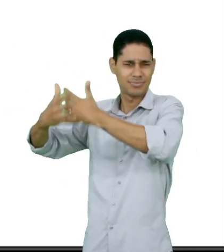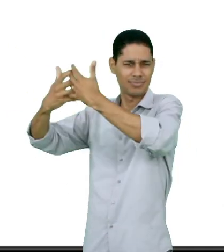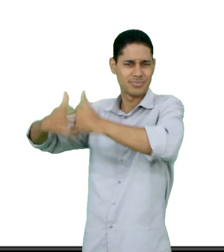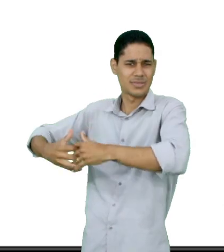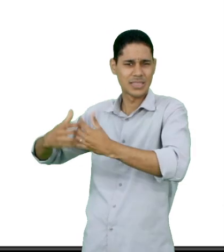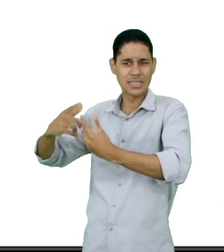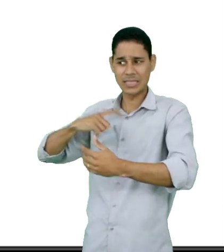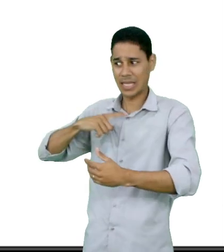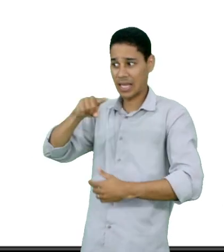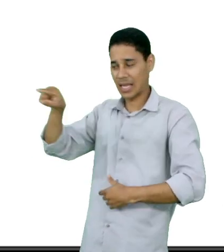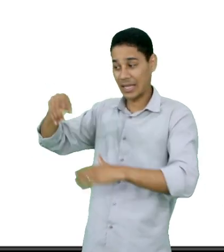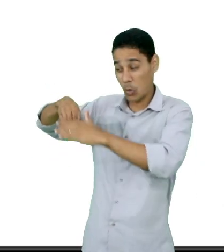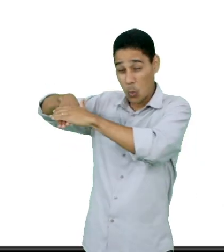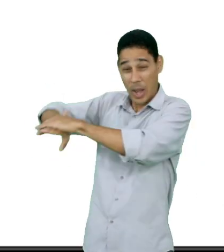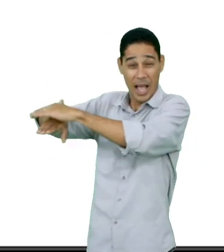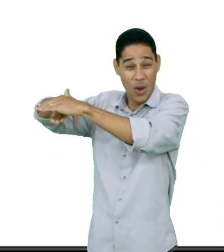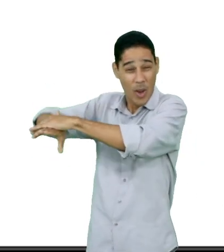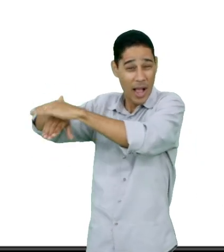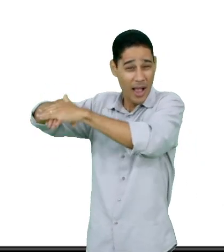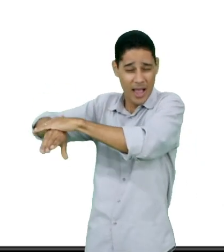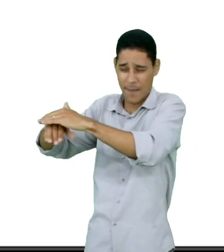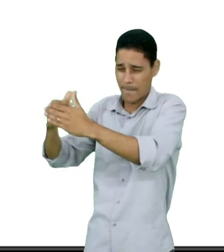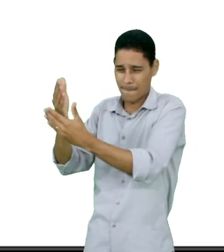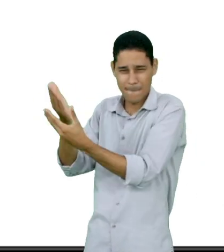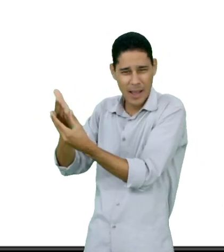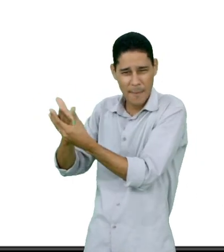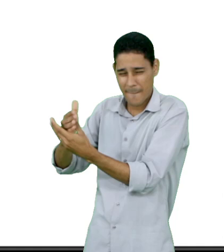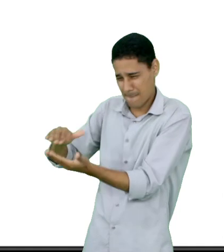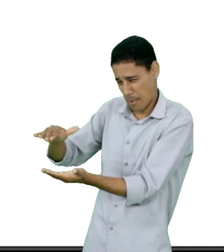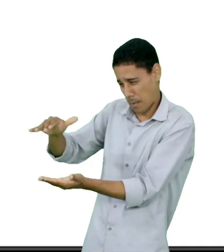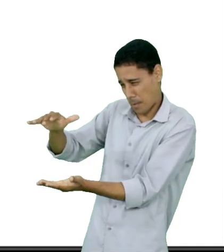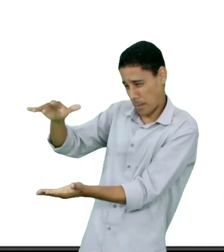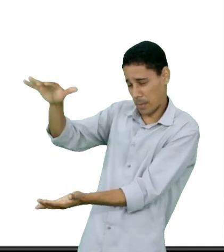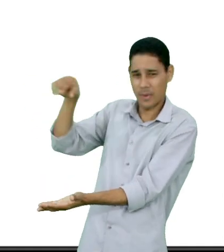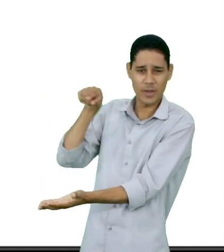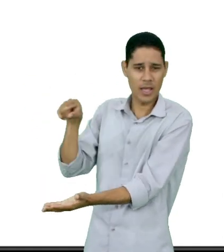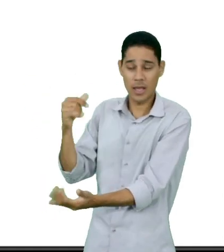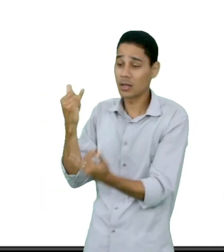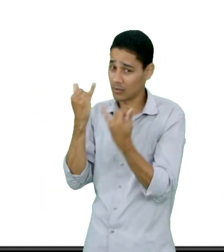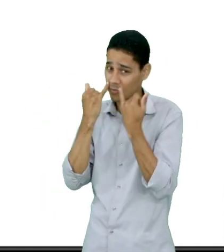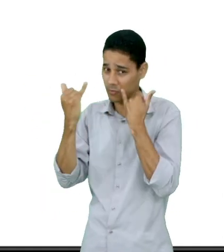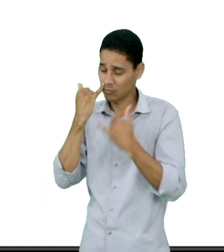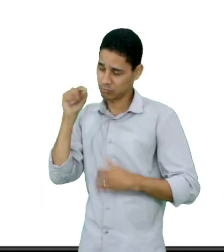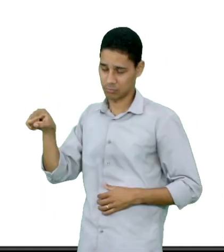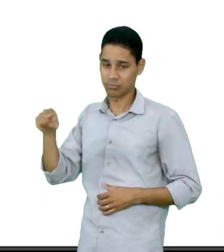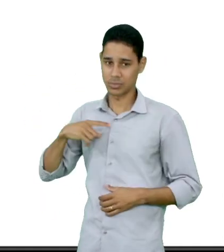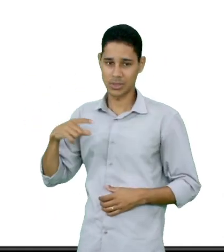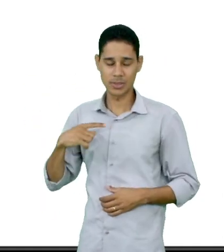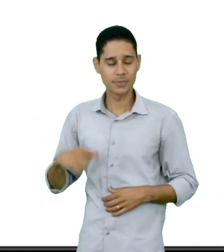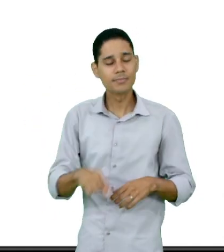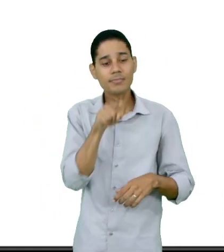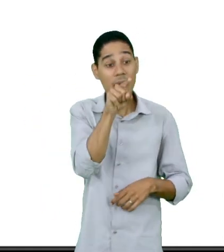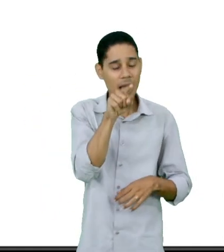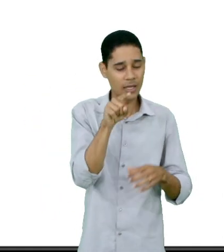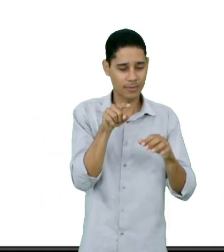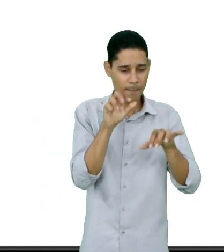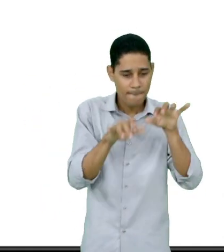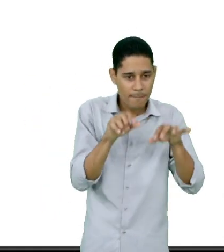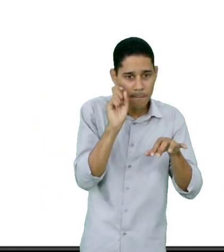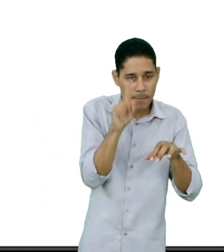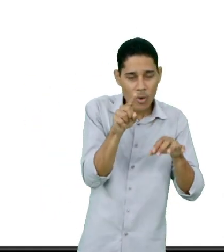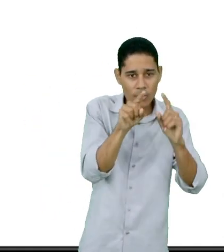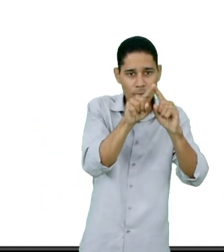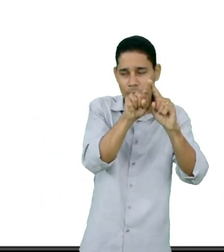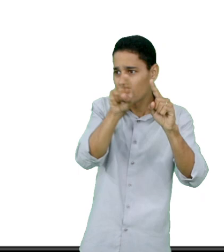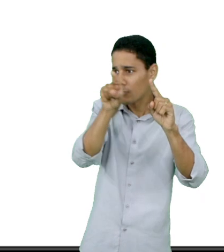disponíveis que vão te fornecer informação, certo? Então, o servidor vai procurar ali nos zilhões